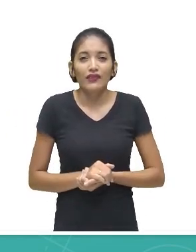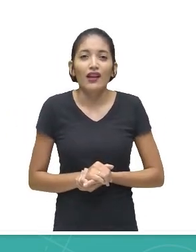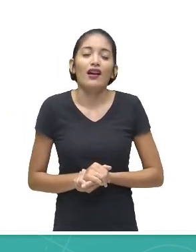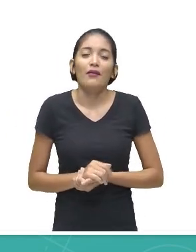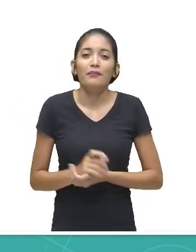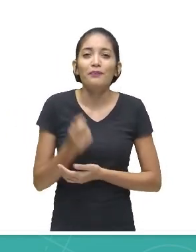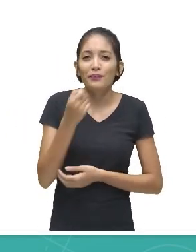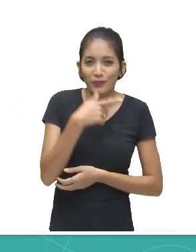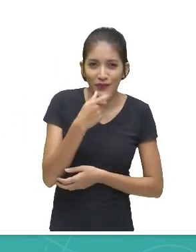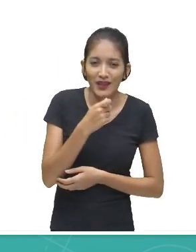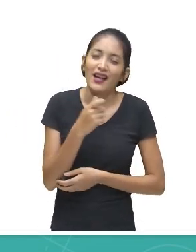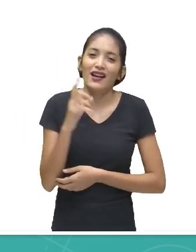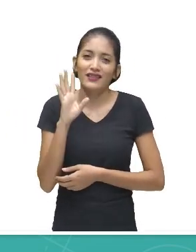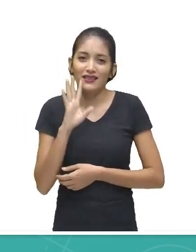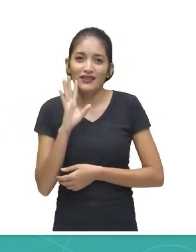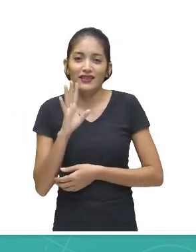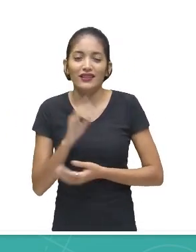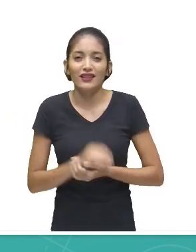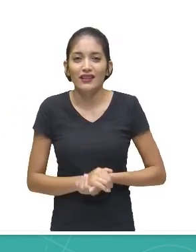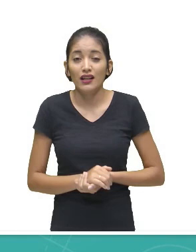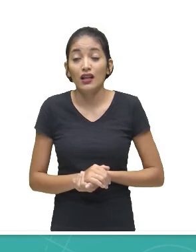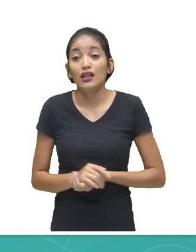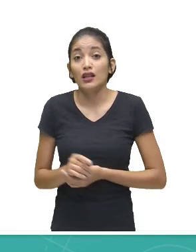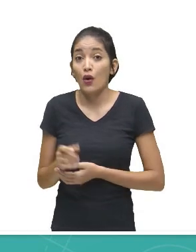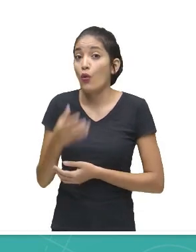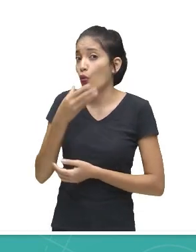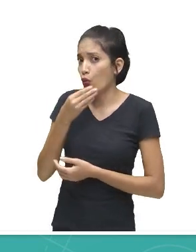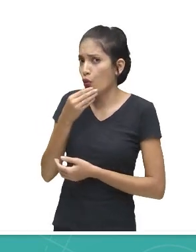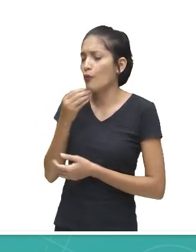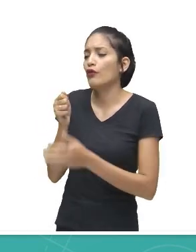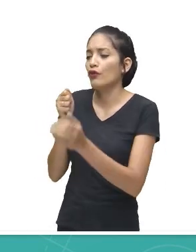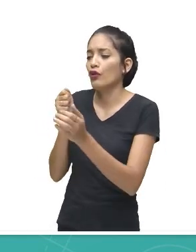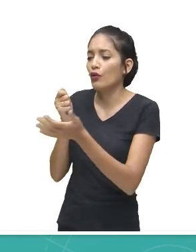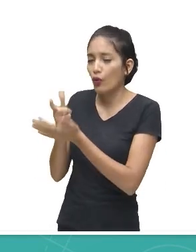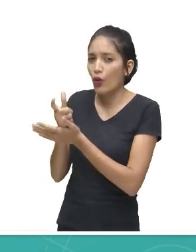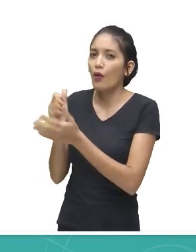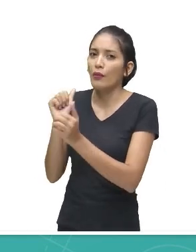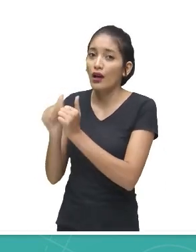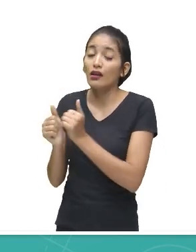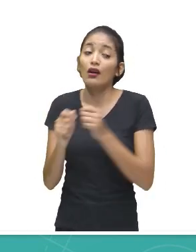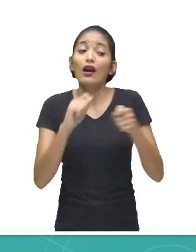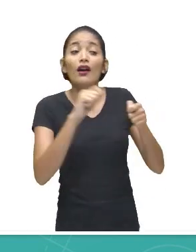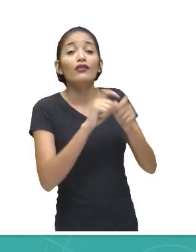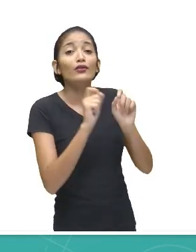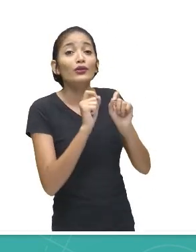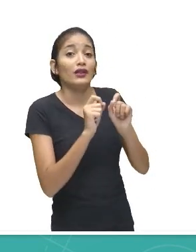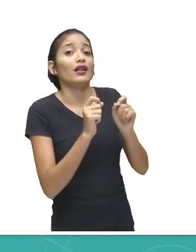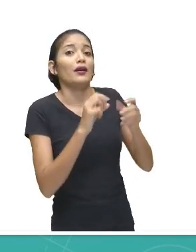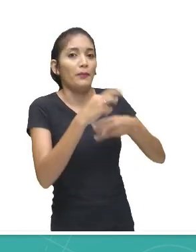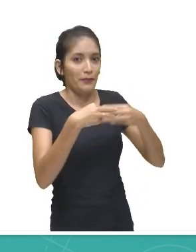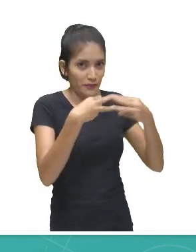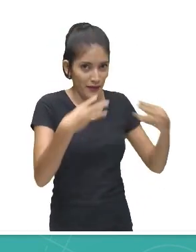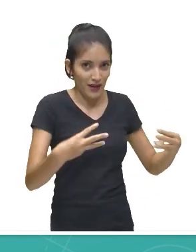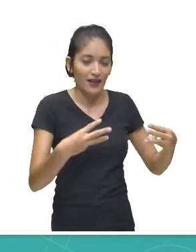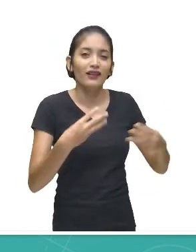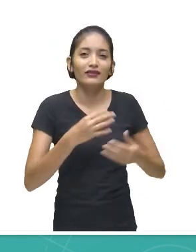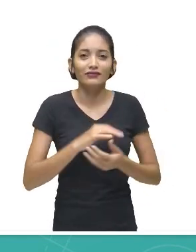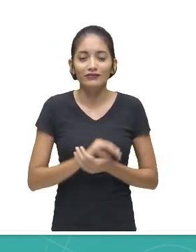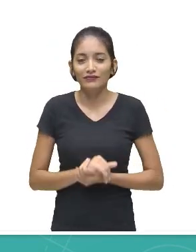né? Já que ele foi comprar arroz, não voltou, então faz macarrão, né?